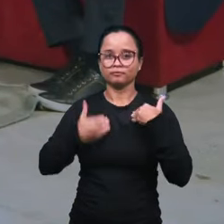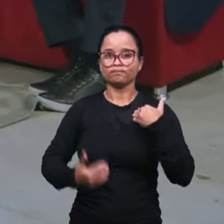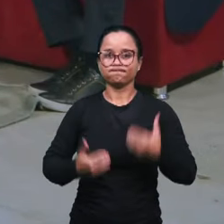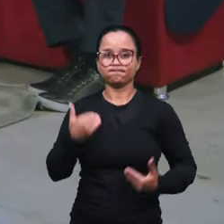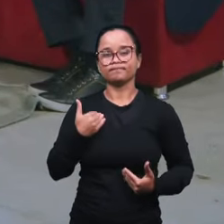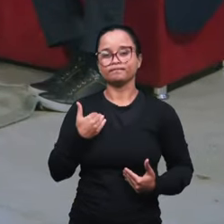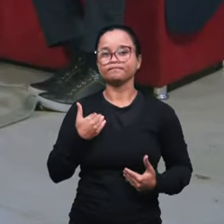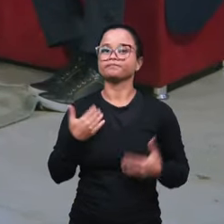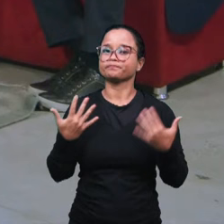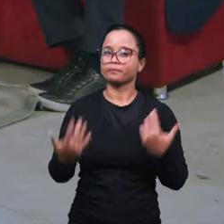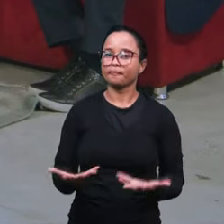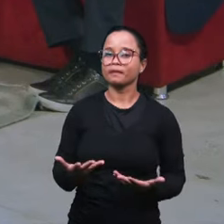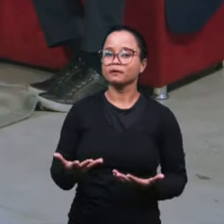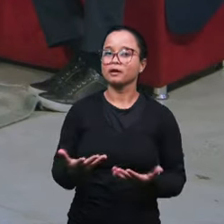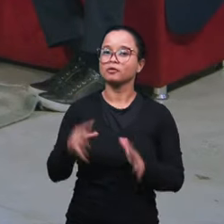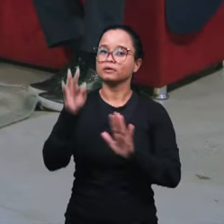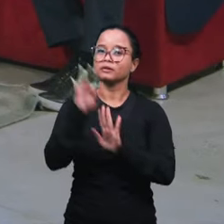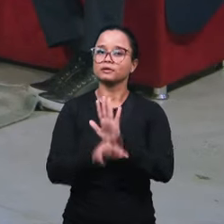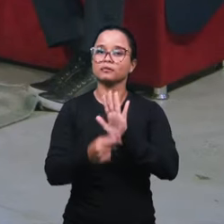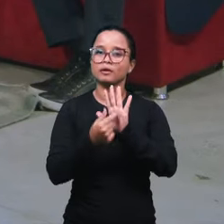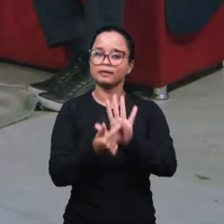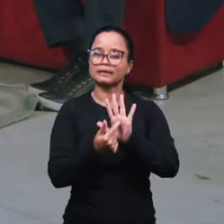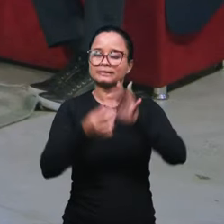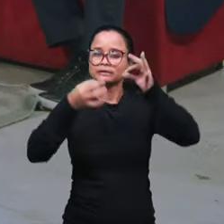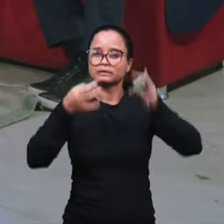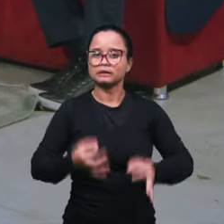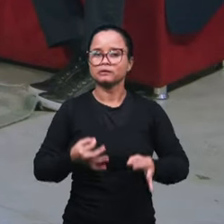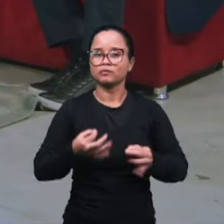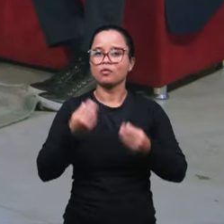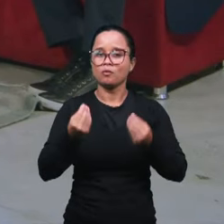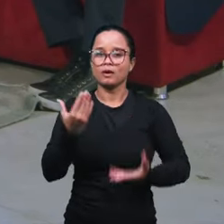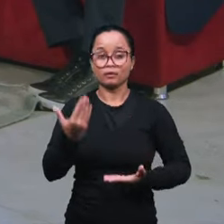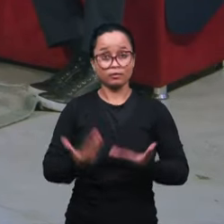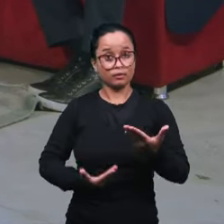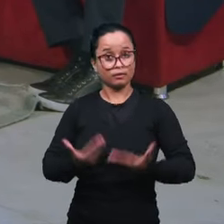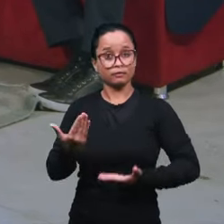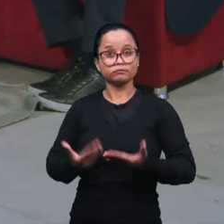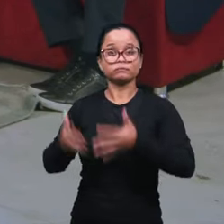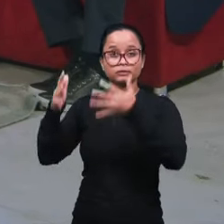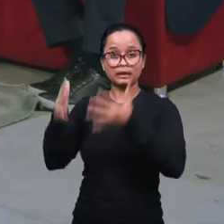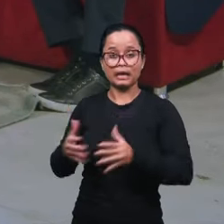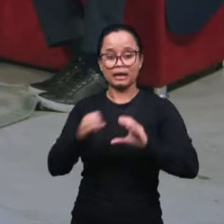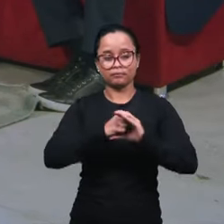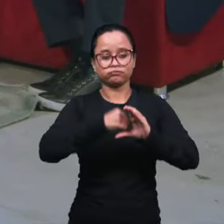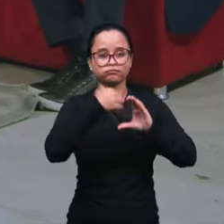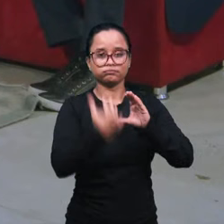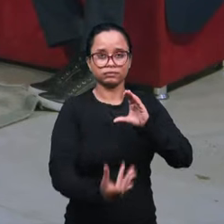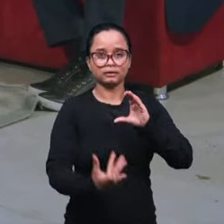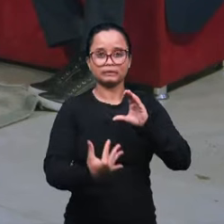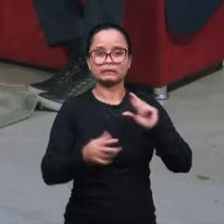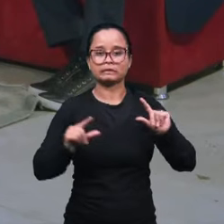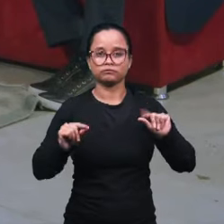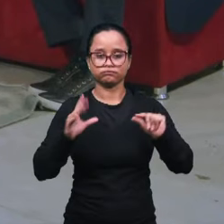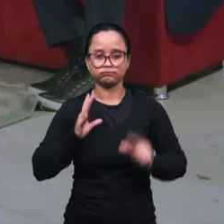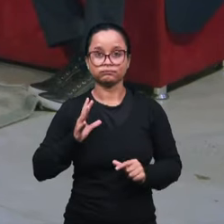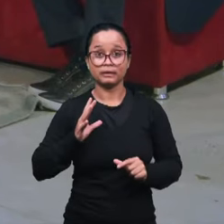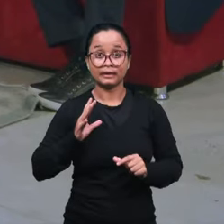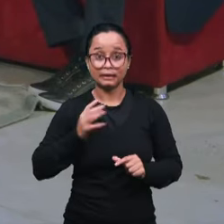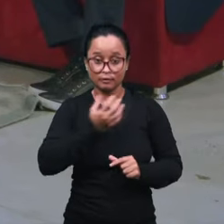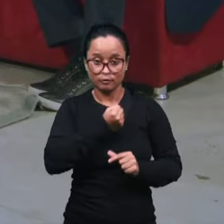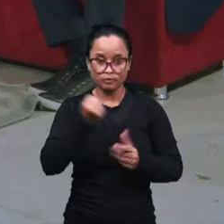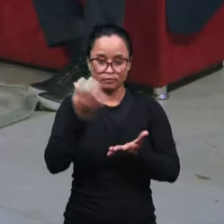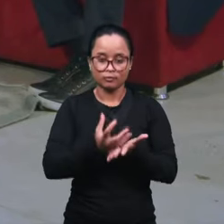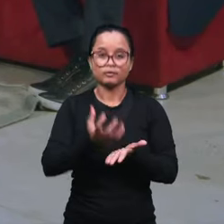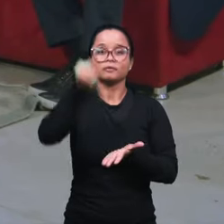para mostrar exatamente a condição ali da igreja, do que caracteriza arrebatamento. Ou seja, é